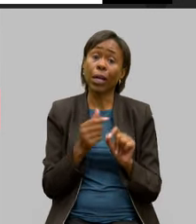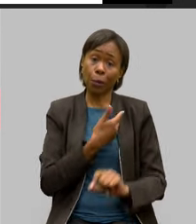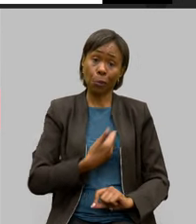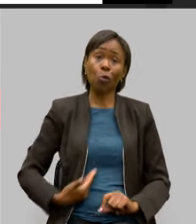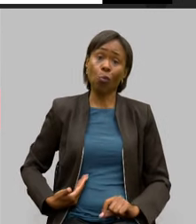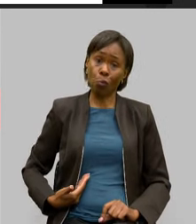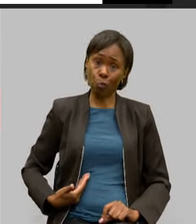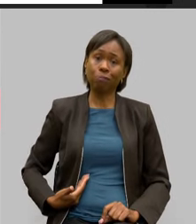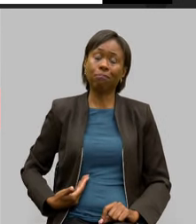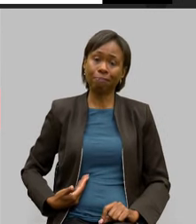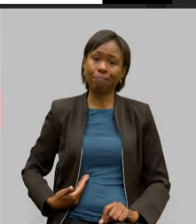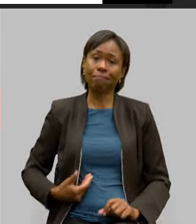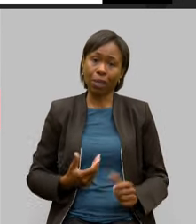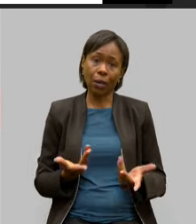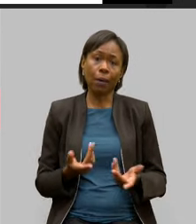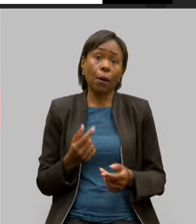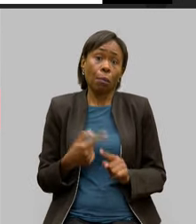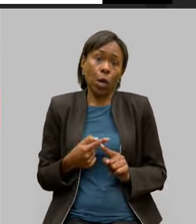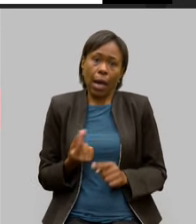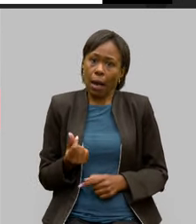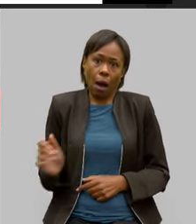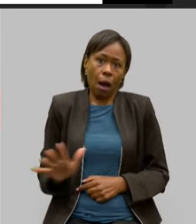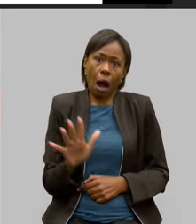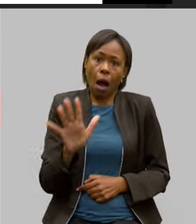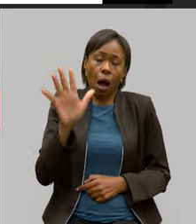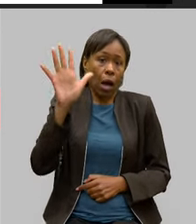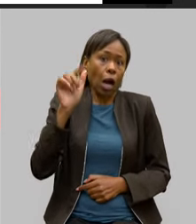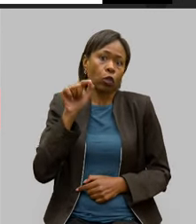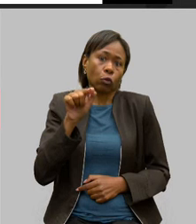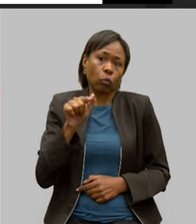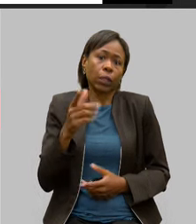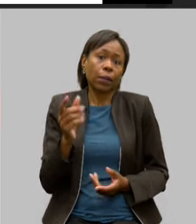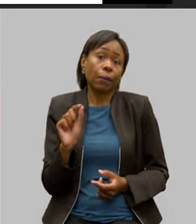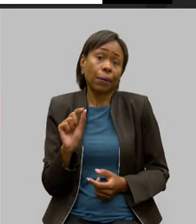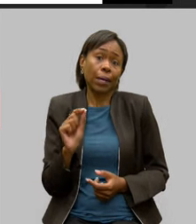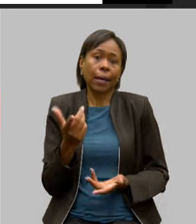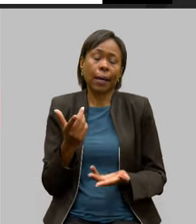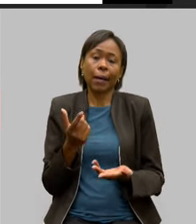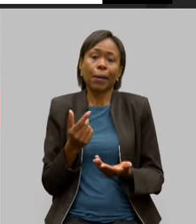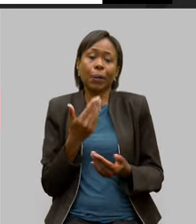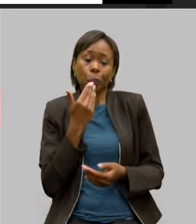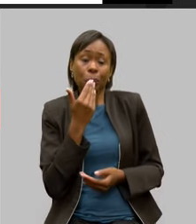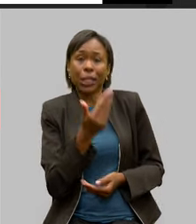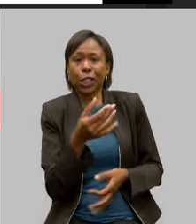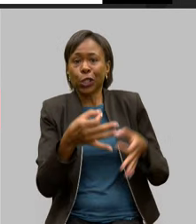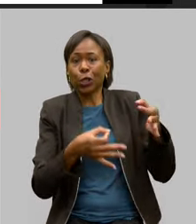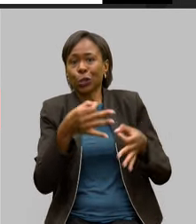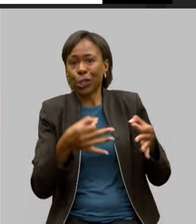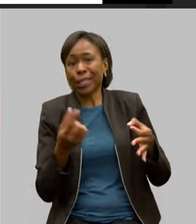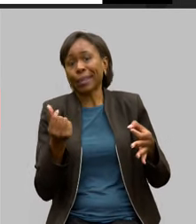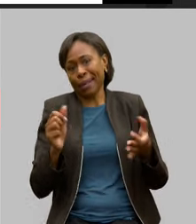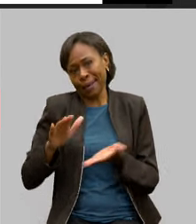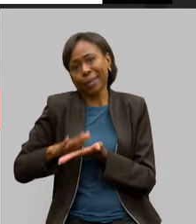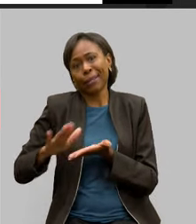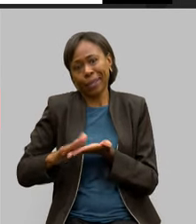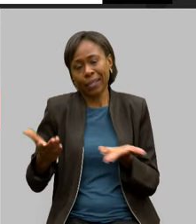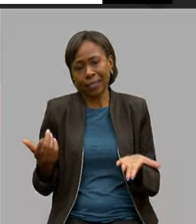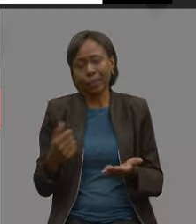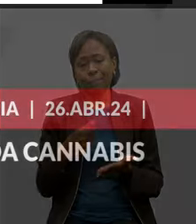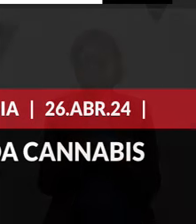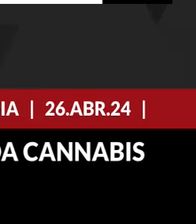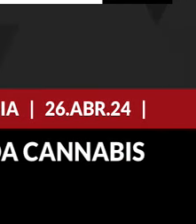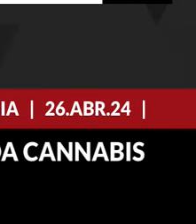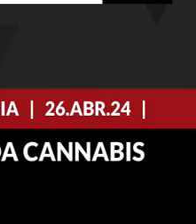é por exemplo é muito caro você fazer aquisição por meio de decisão judicial também internações procedimentos